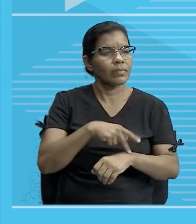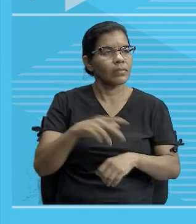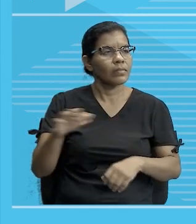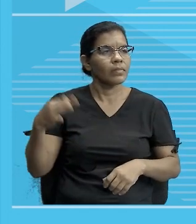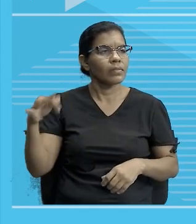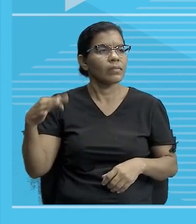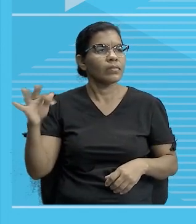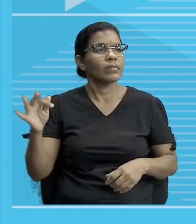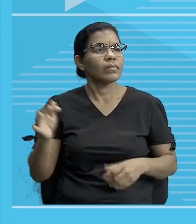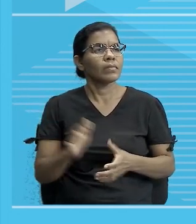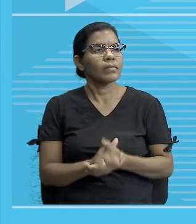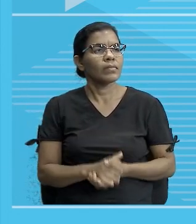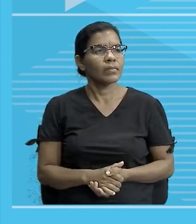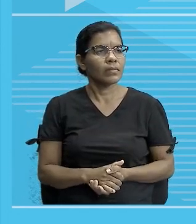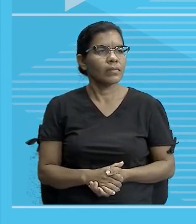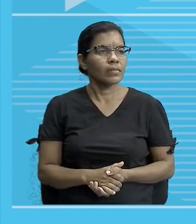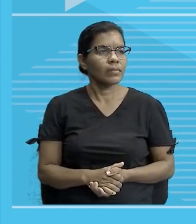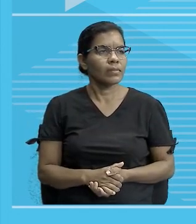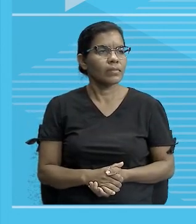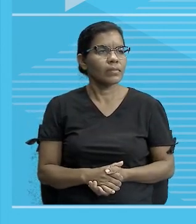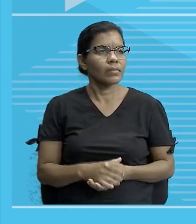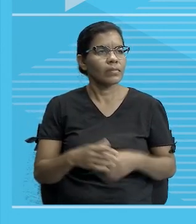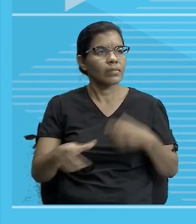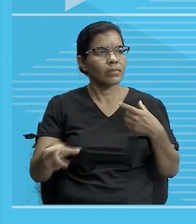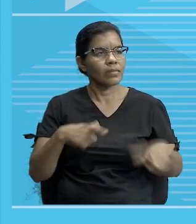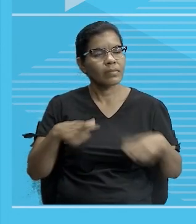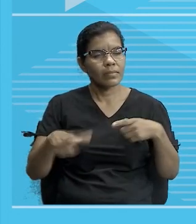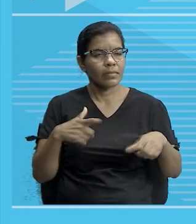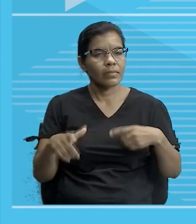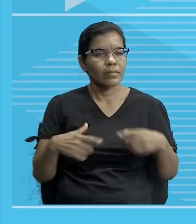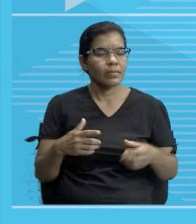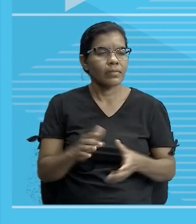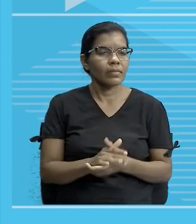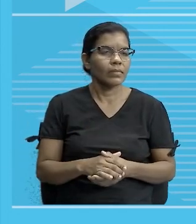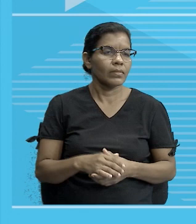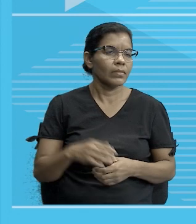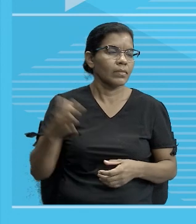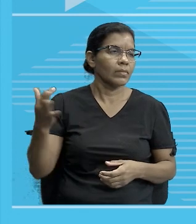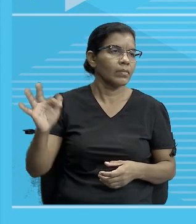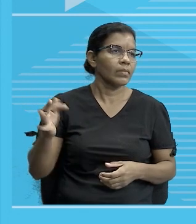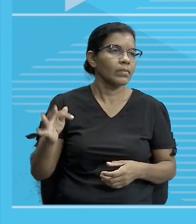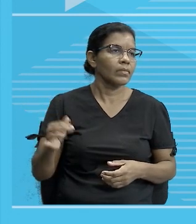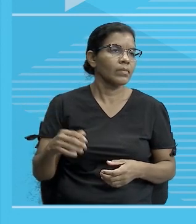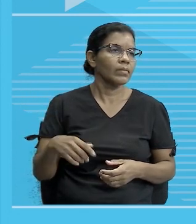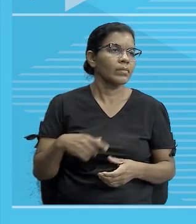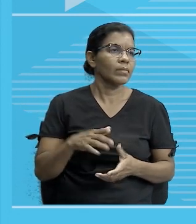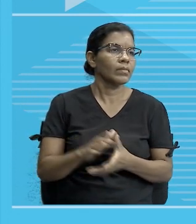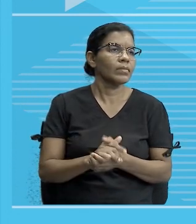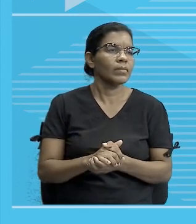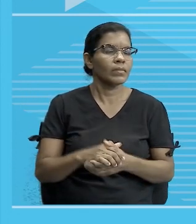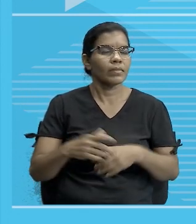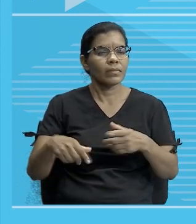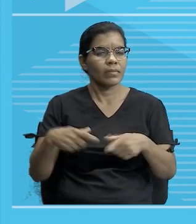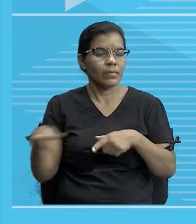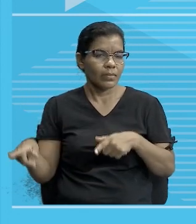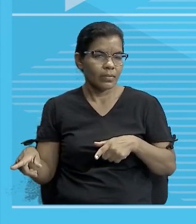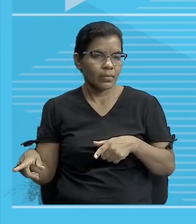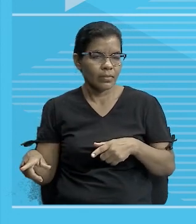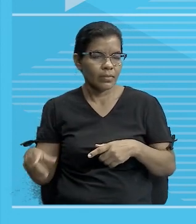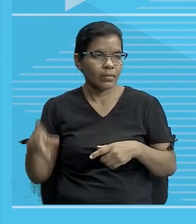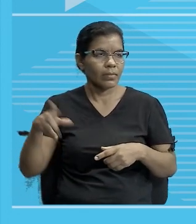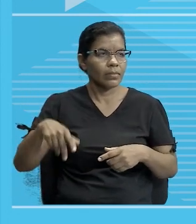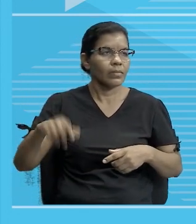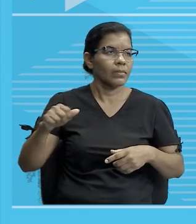um sans-culotte, ó. Aqui é um trabalhador de Paris. E aqui é o Napoleão Bonaparte, viu?